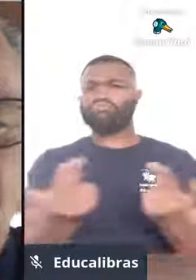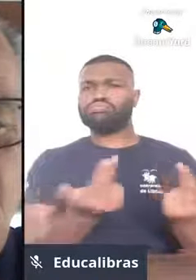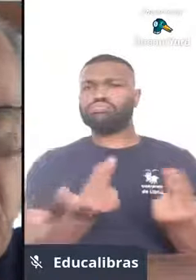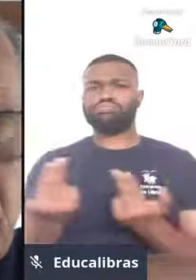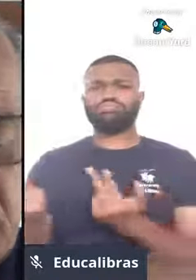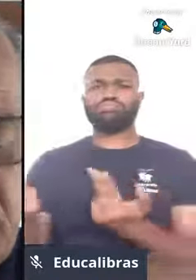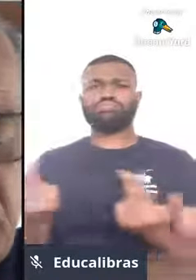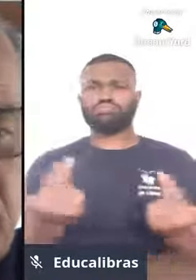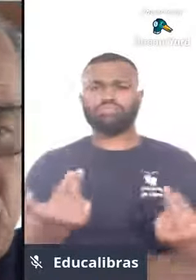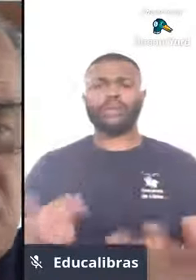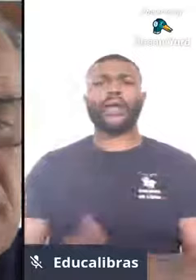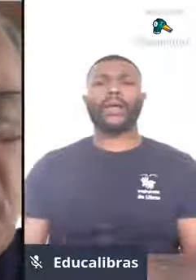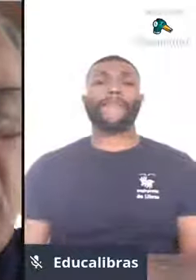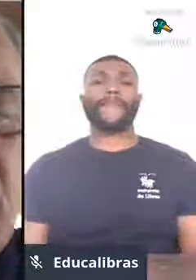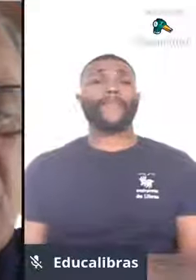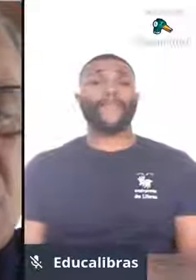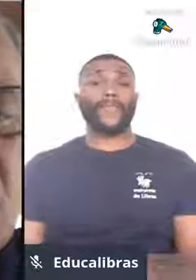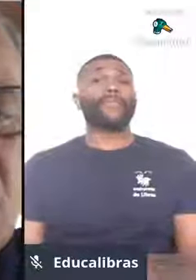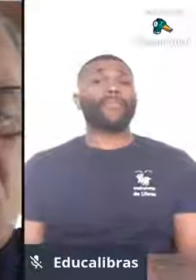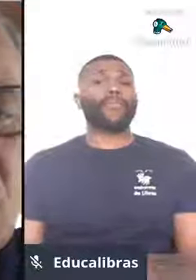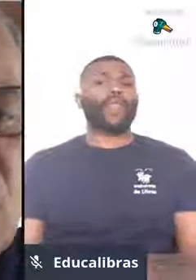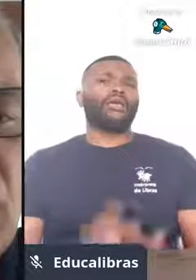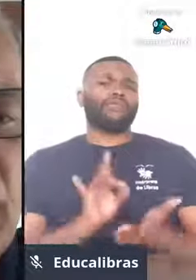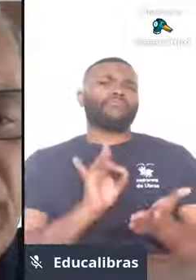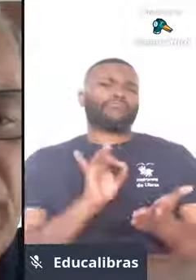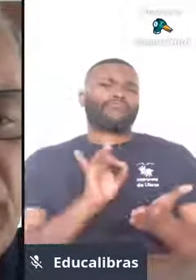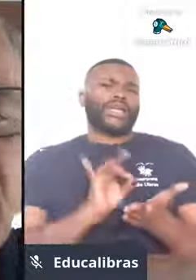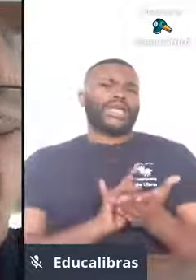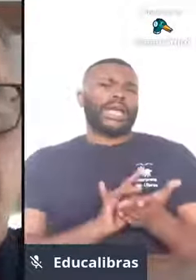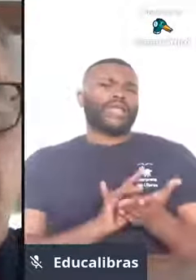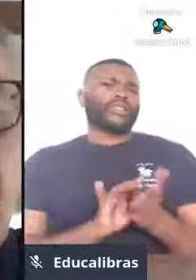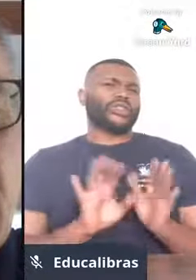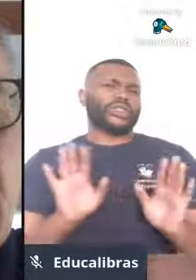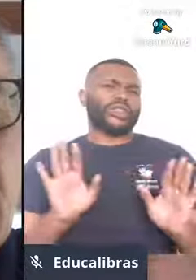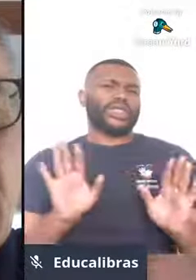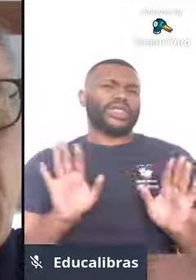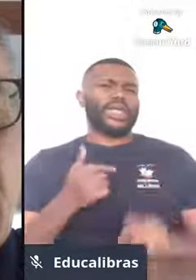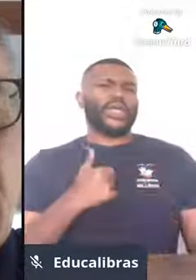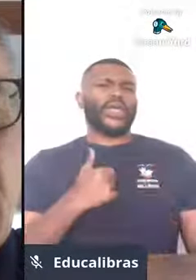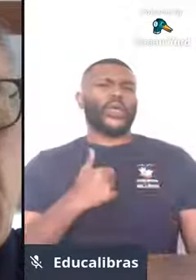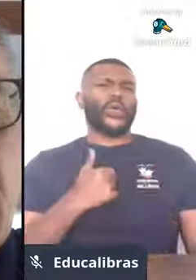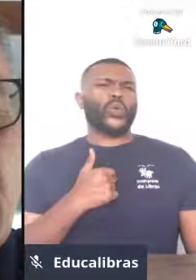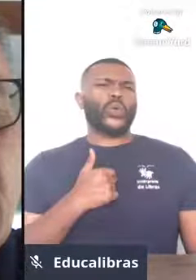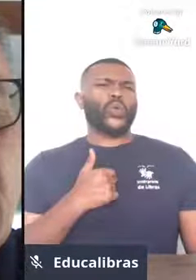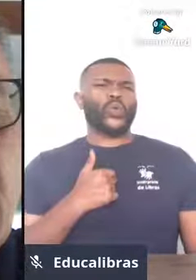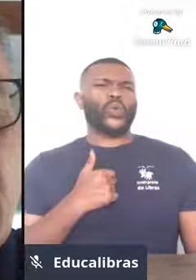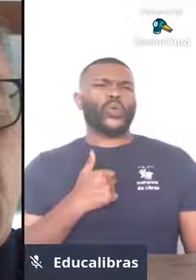Olha, Cid, sinceramente, eu não tenho nada a contra